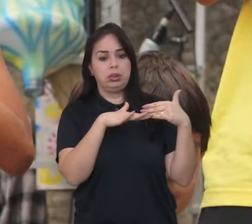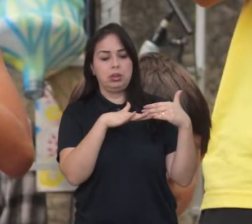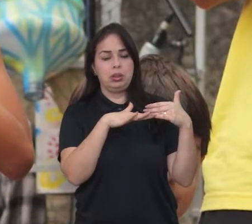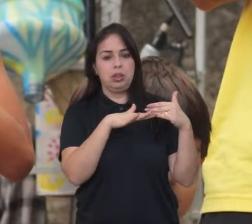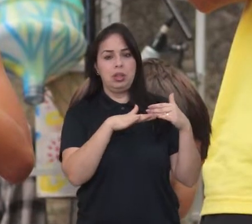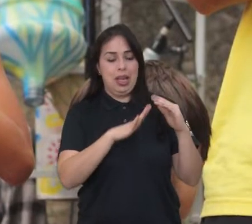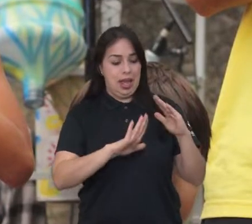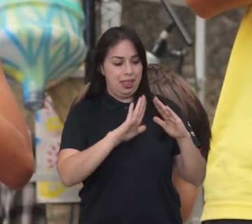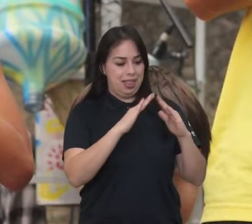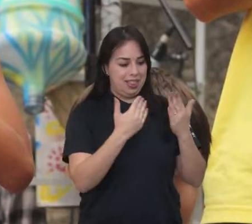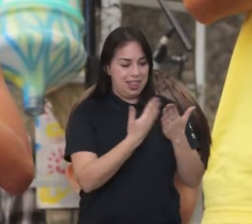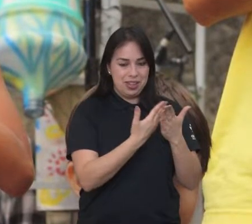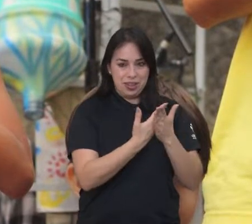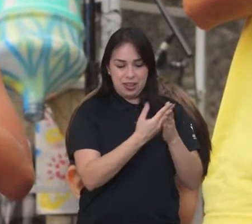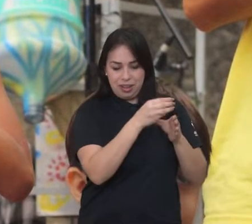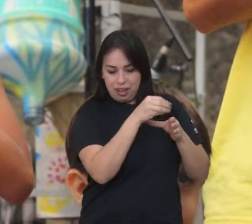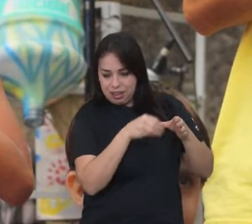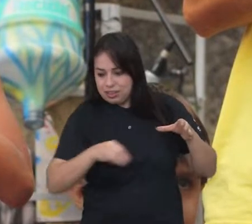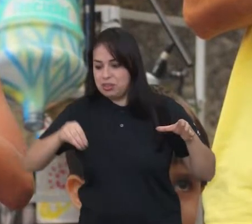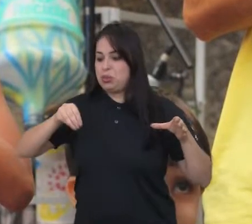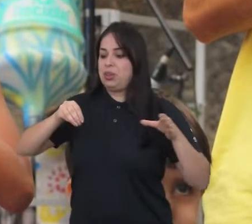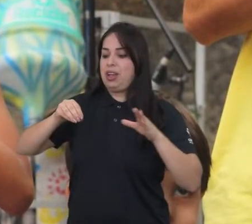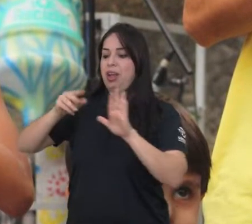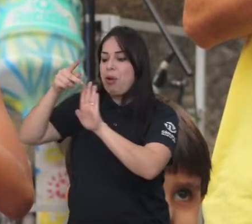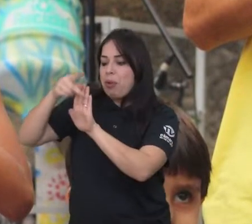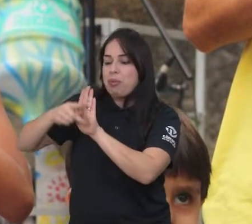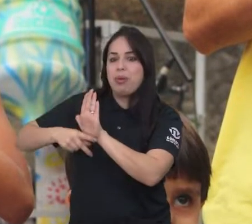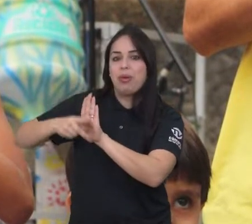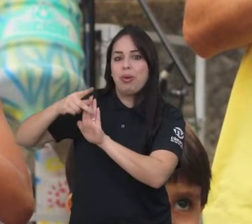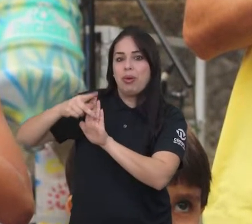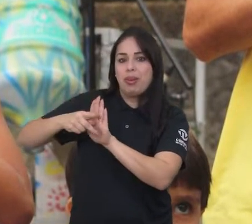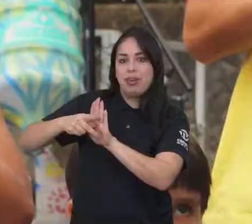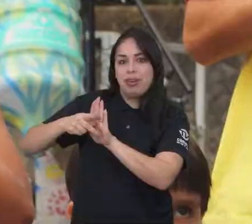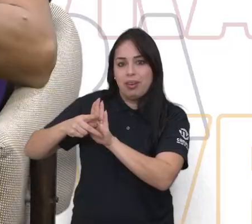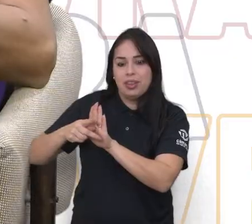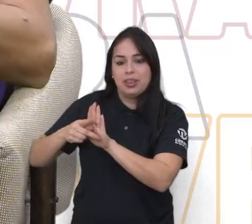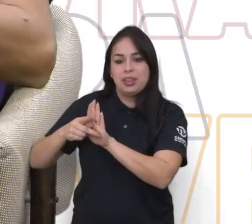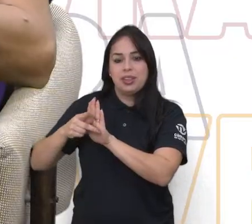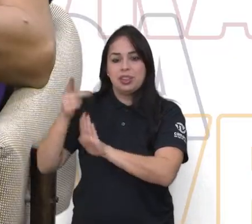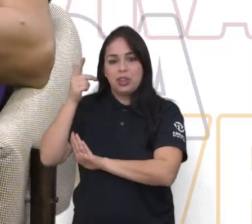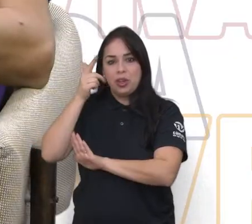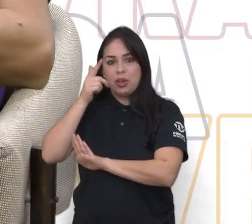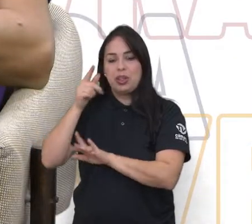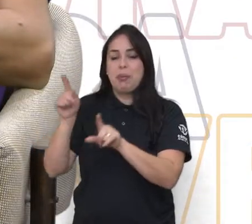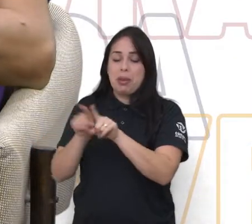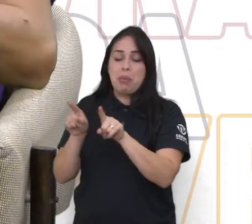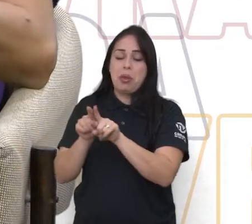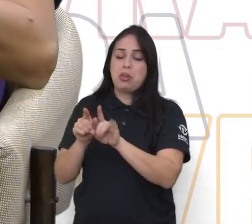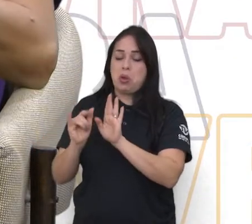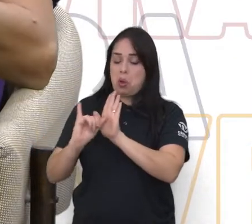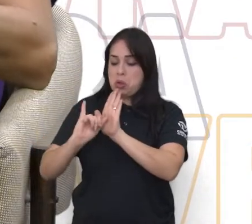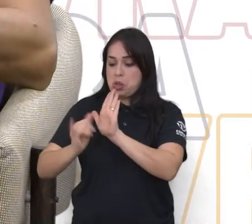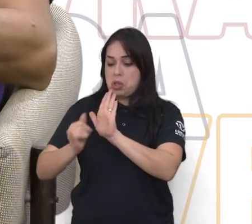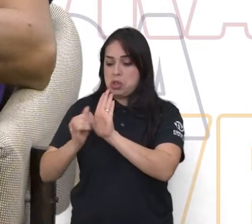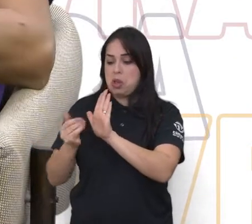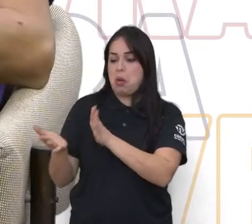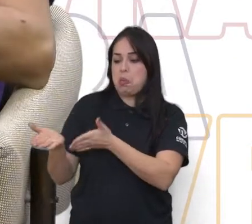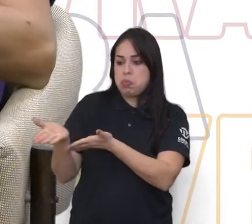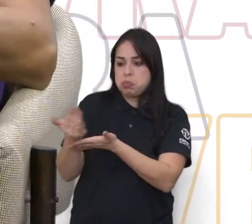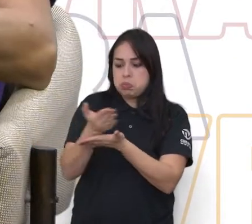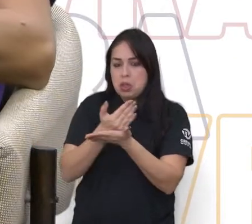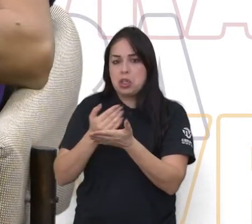das escolas e passou a ser projetos de captação de recursos através de editais com